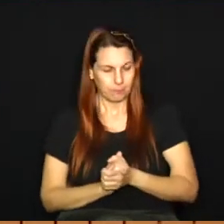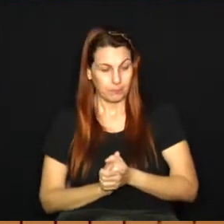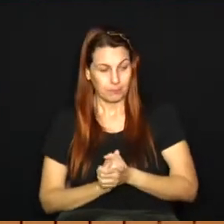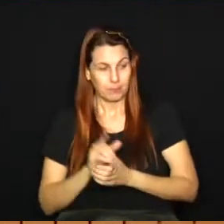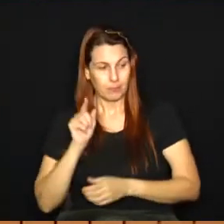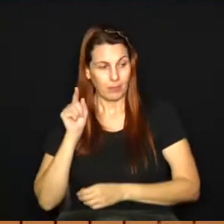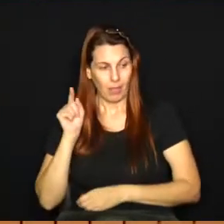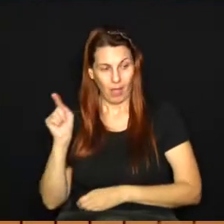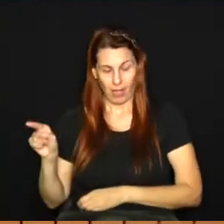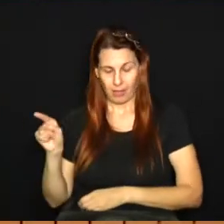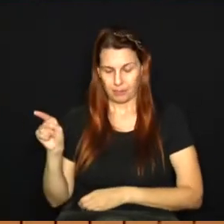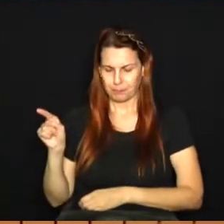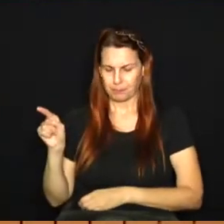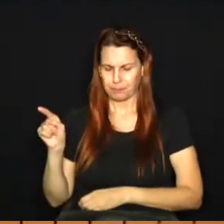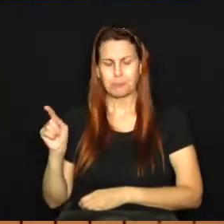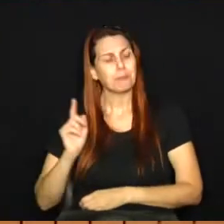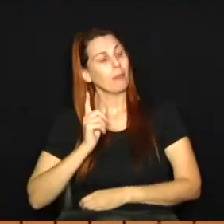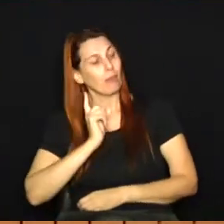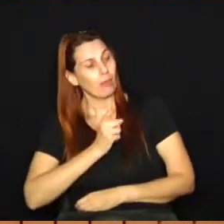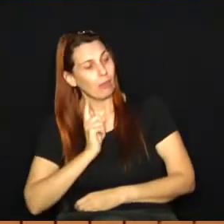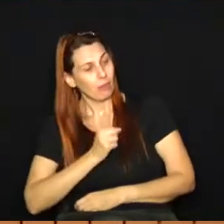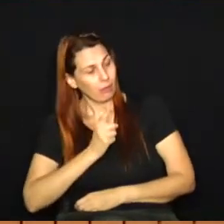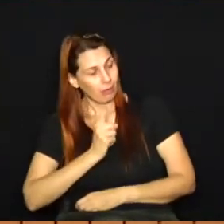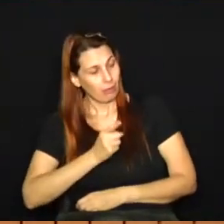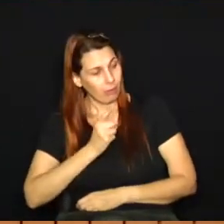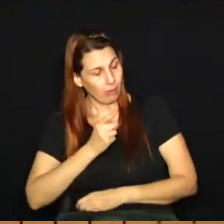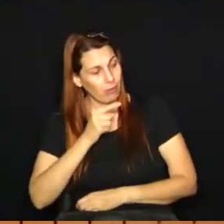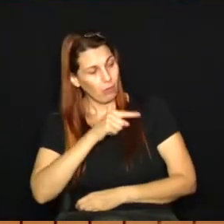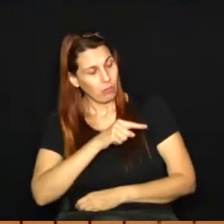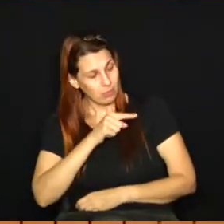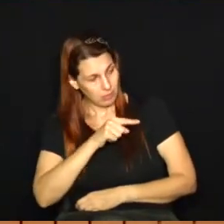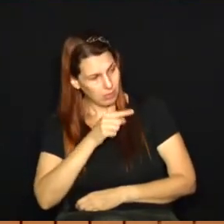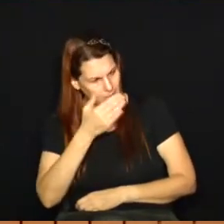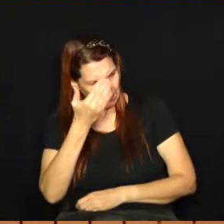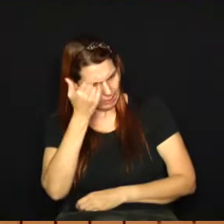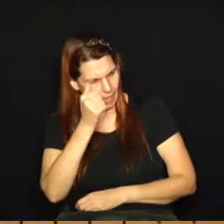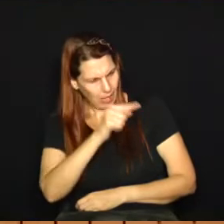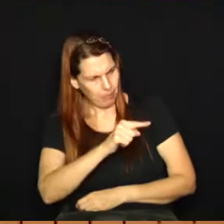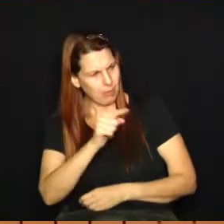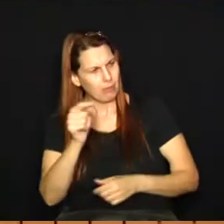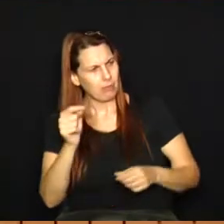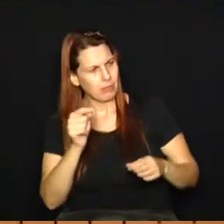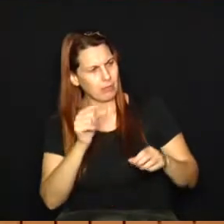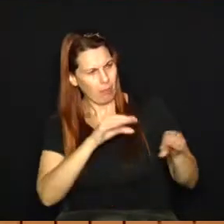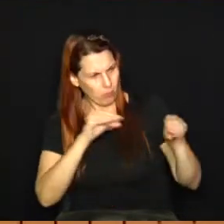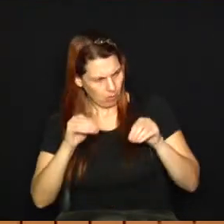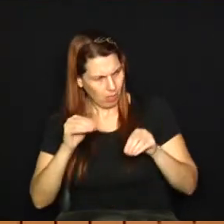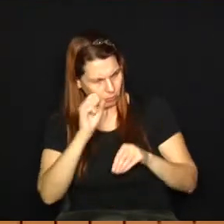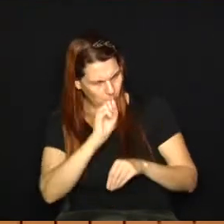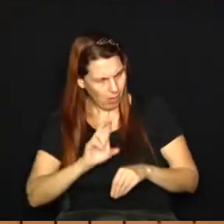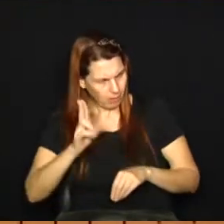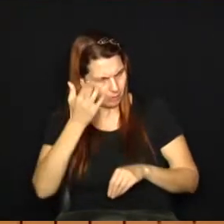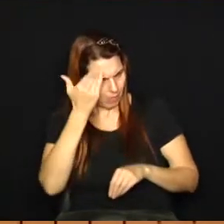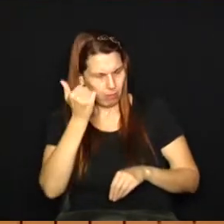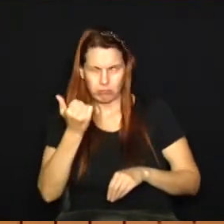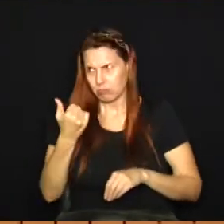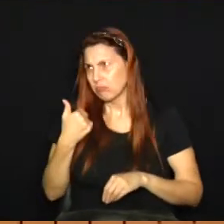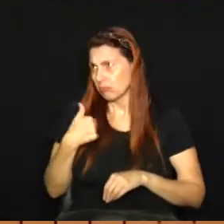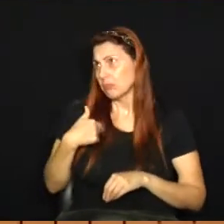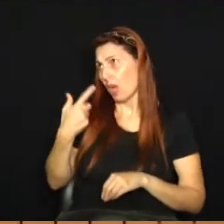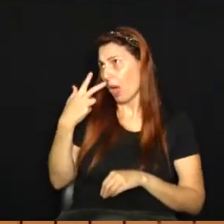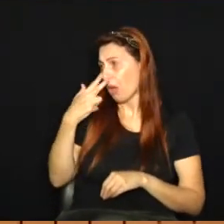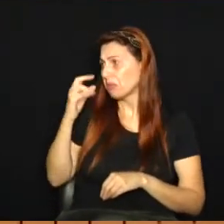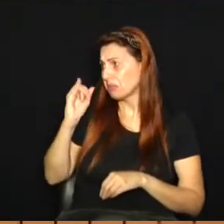ele, olha, você vai sair, você sabe que você vai sair de Sumaré, né? Eu falei, já estava